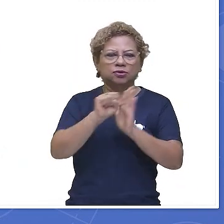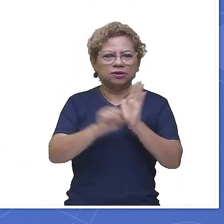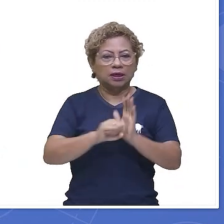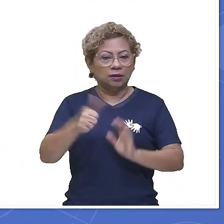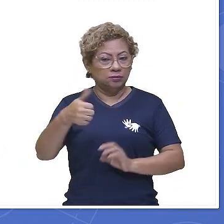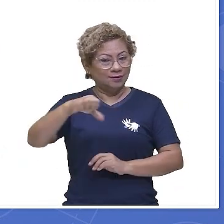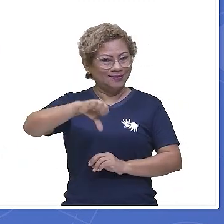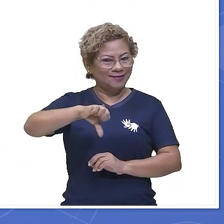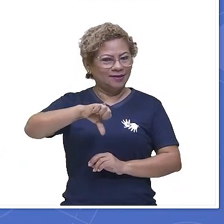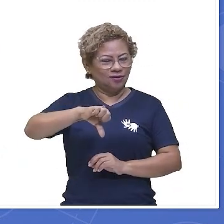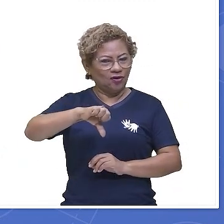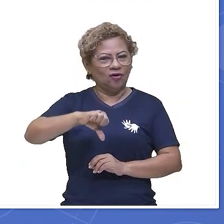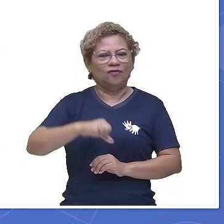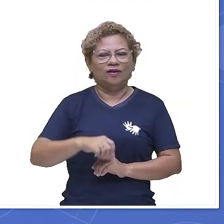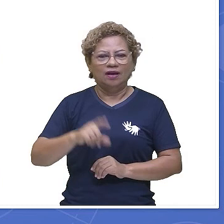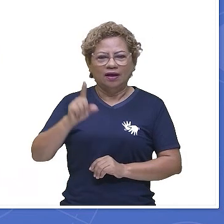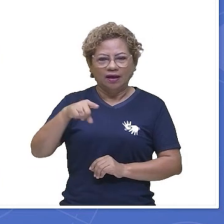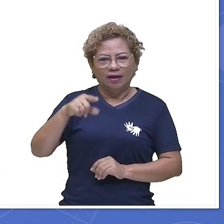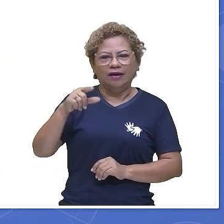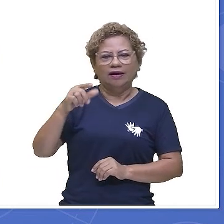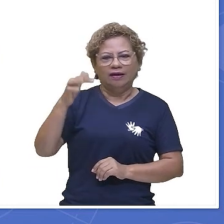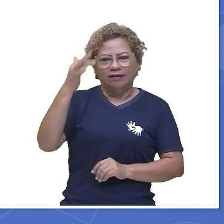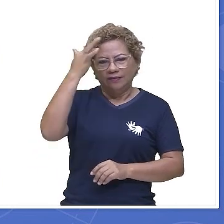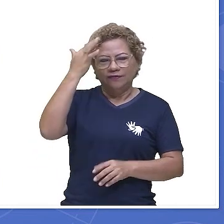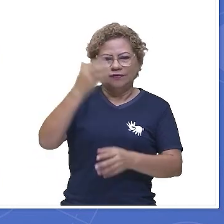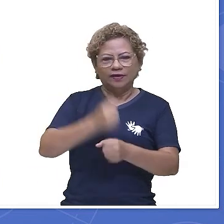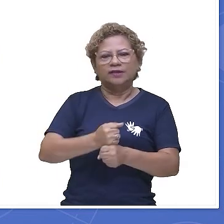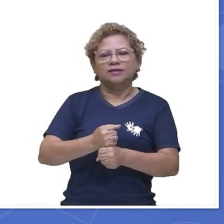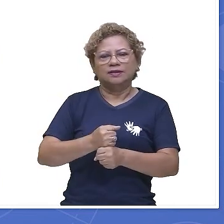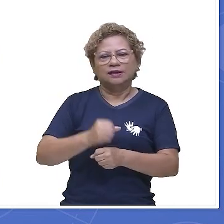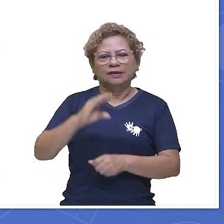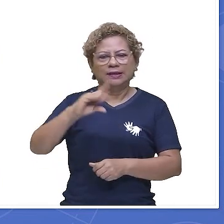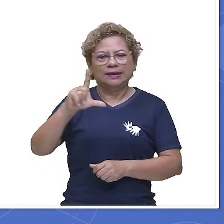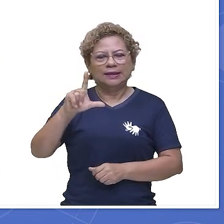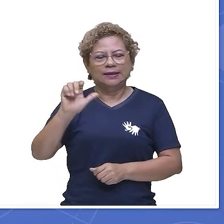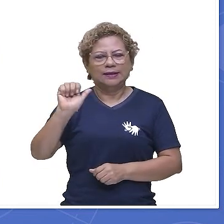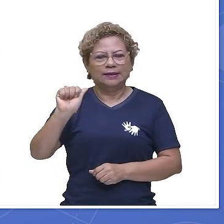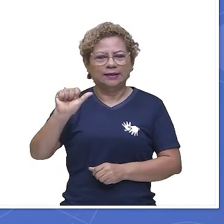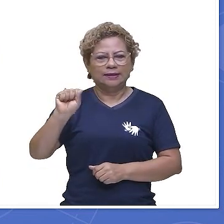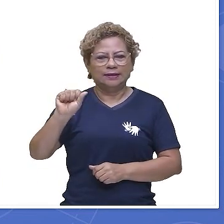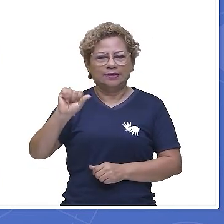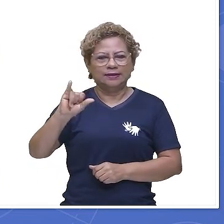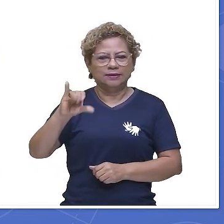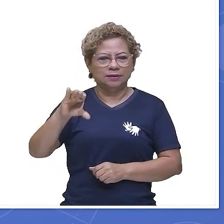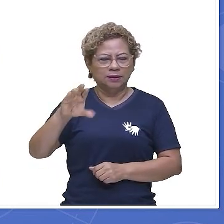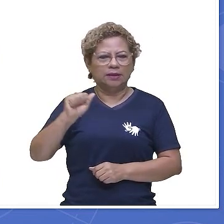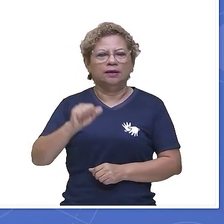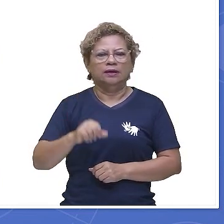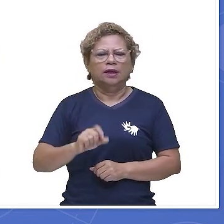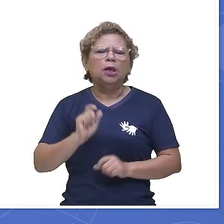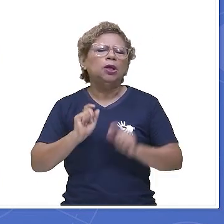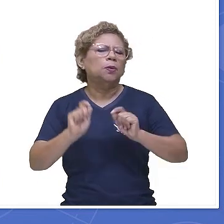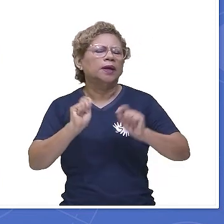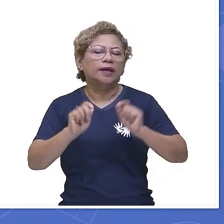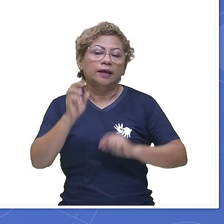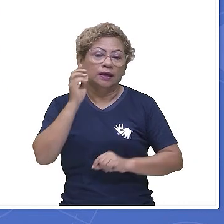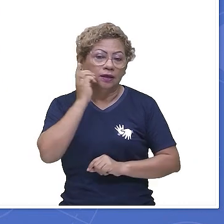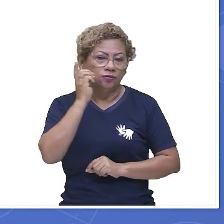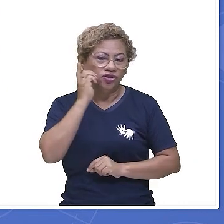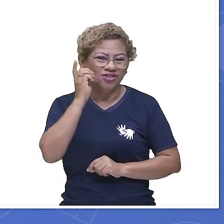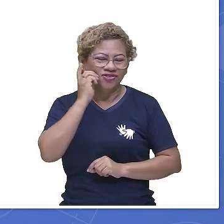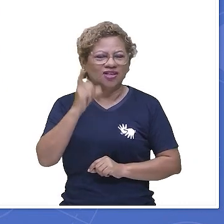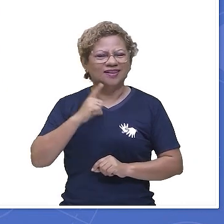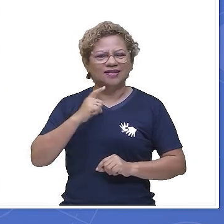XIX, é considerado como física clássica. Exemplos do nosso cotidiano, que estão aí no nosso dia a dia, a nossa eletricidade,